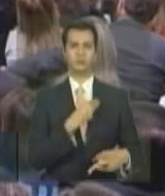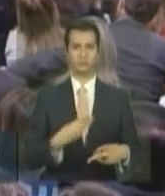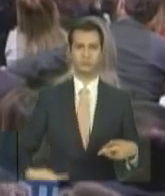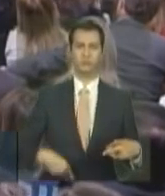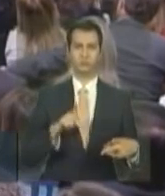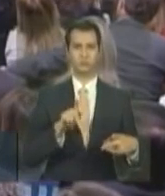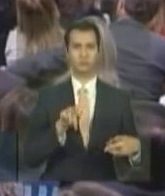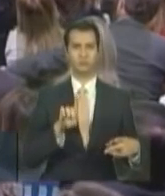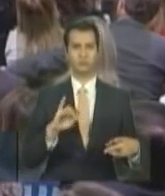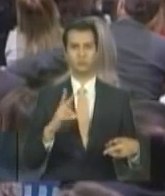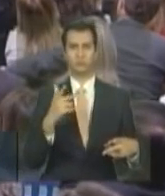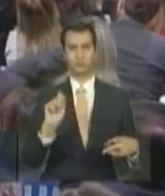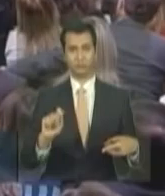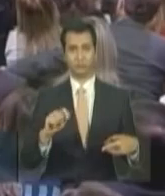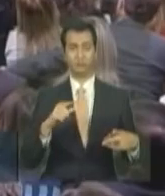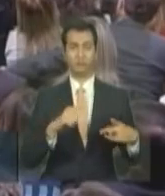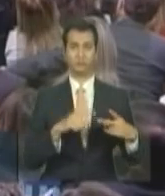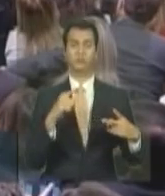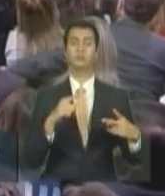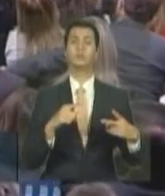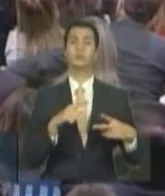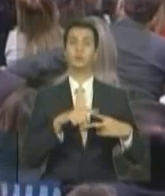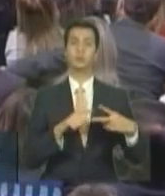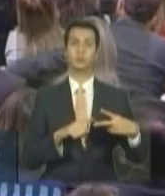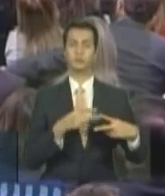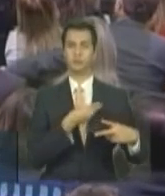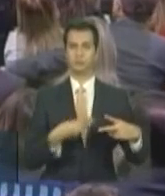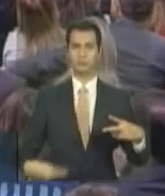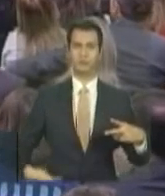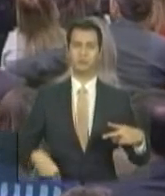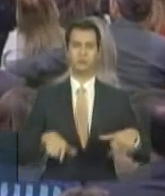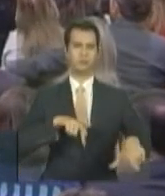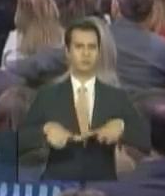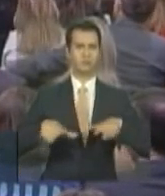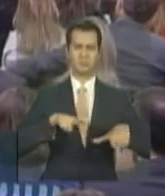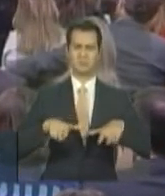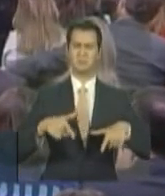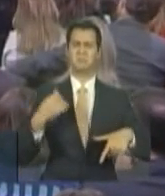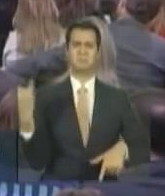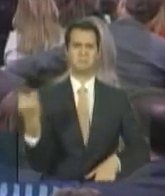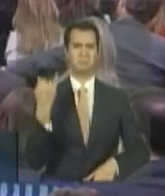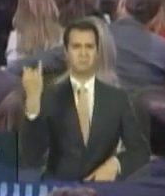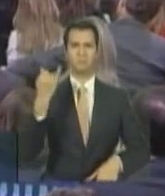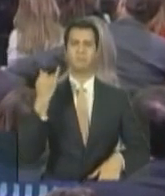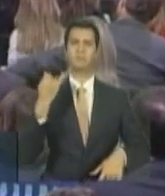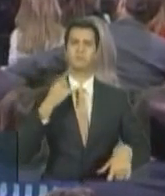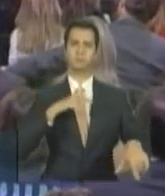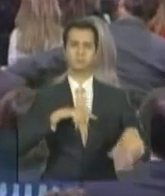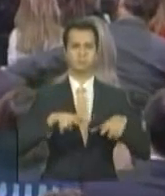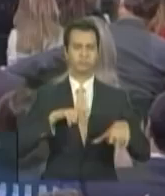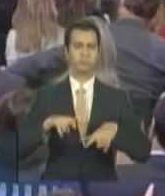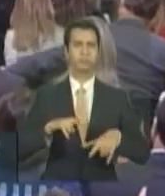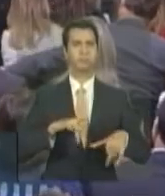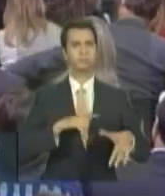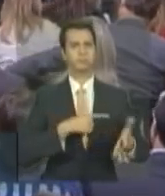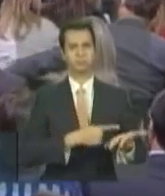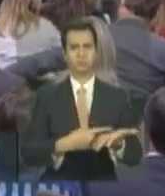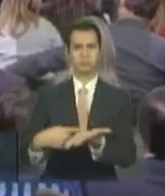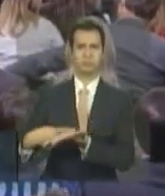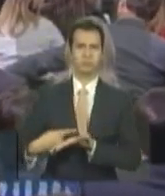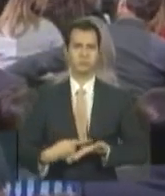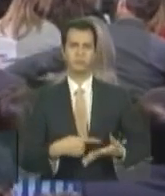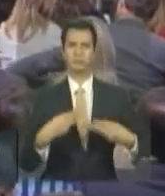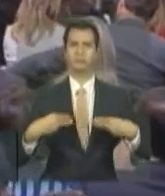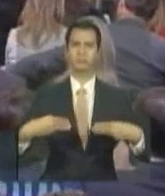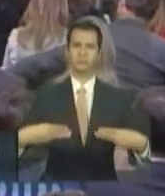Alexandre Padilha, da Saúde, que atuaram de forma decisiva, junto com os demais ministros, para